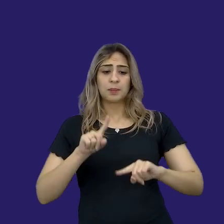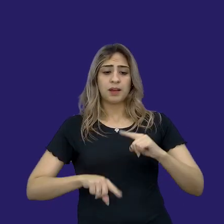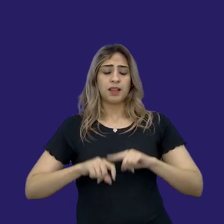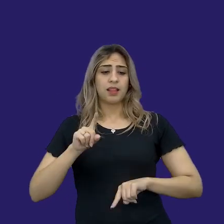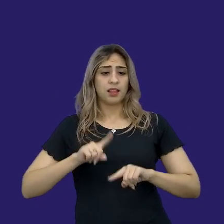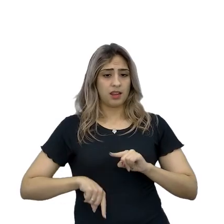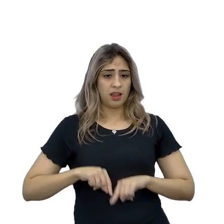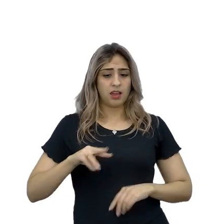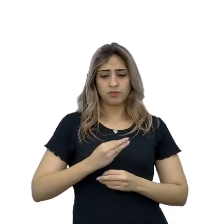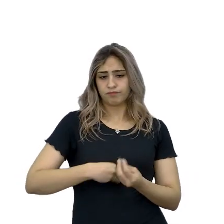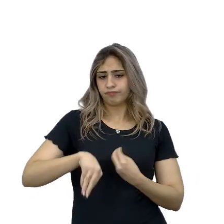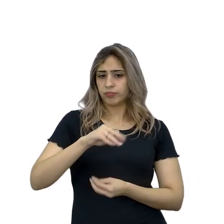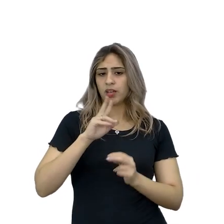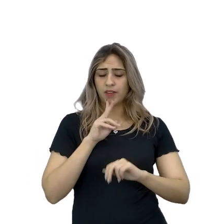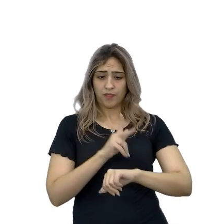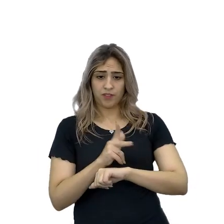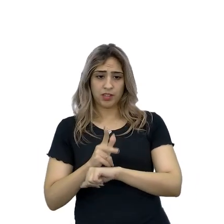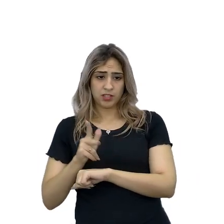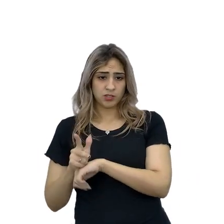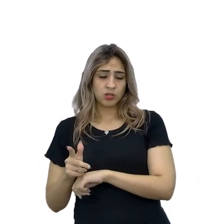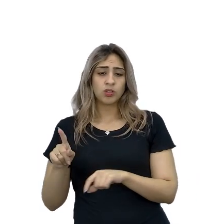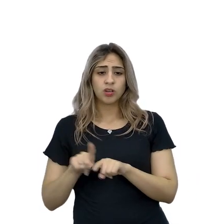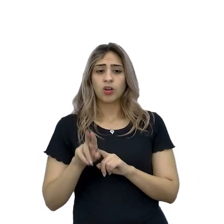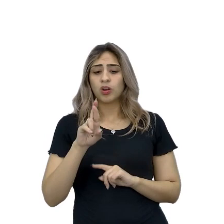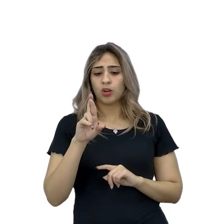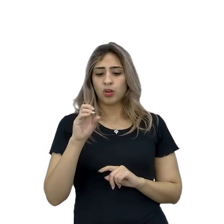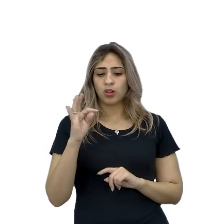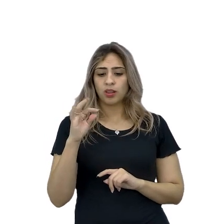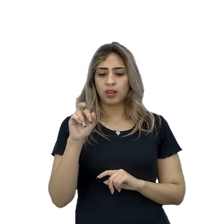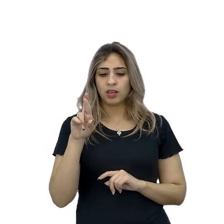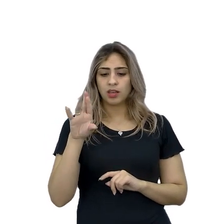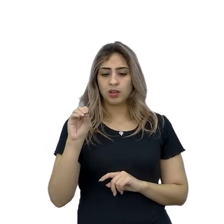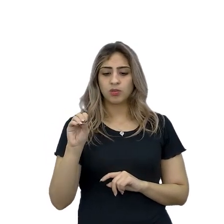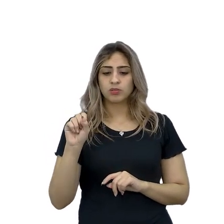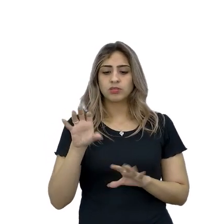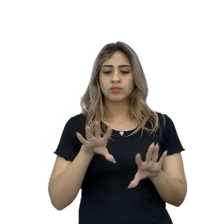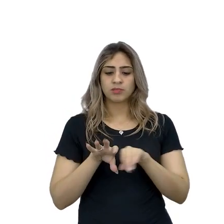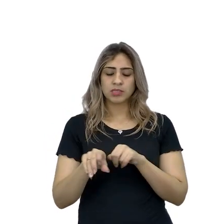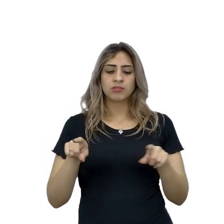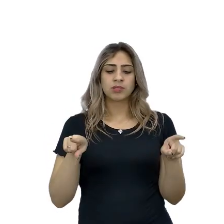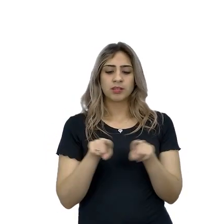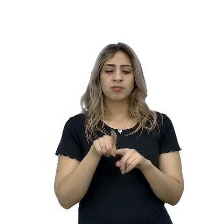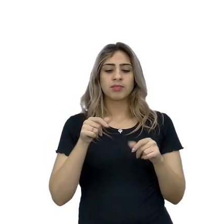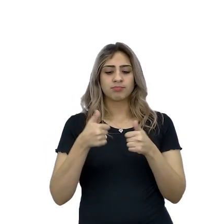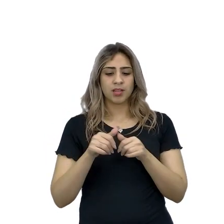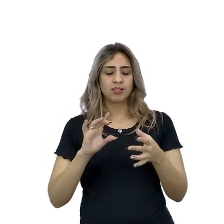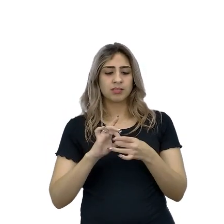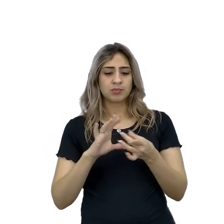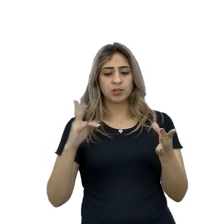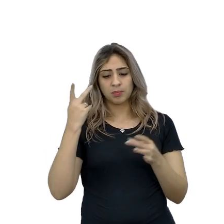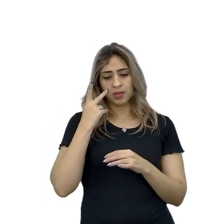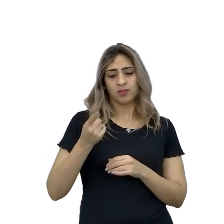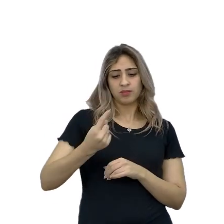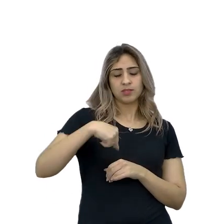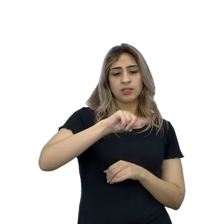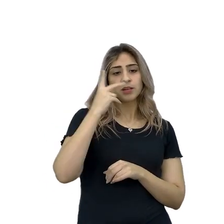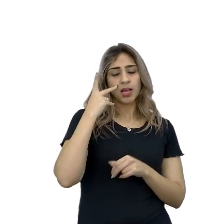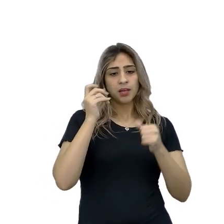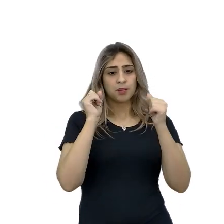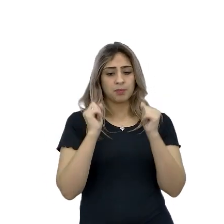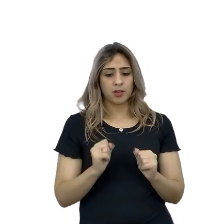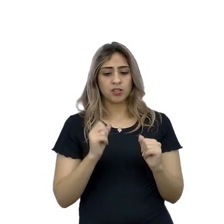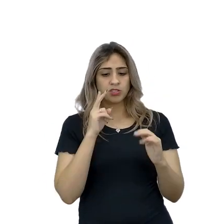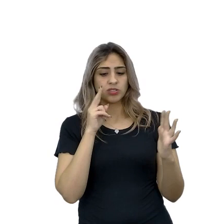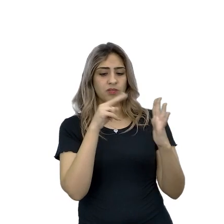materiais e vídeos. Os roteiros formativos também estão disponíveis para vocês, para que vocês